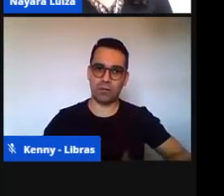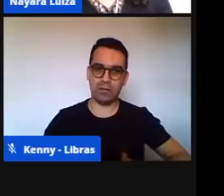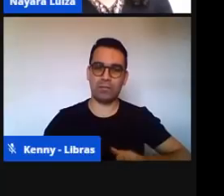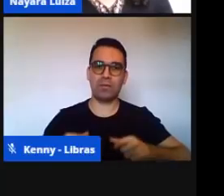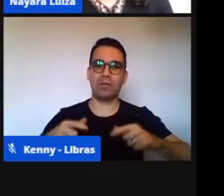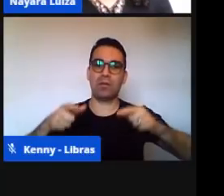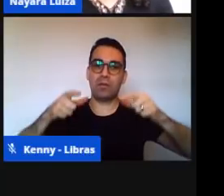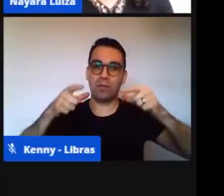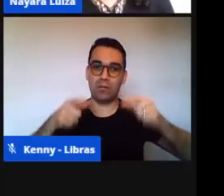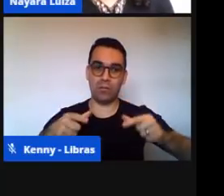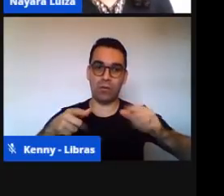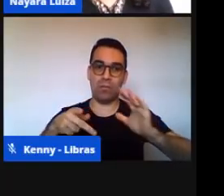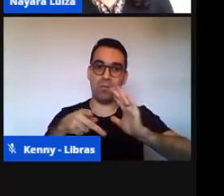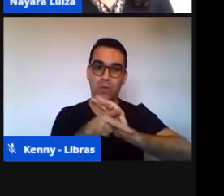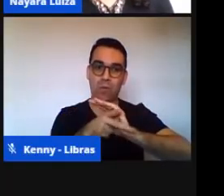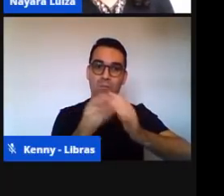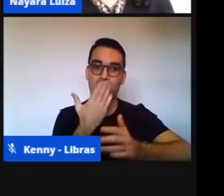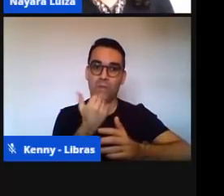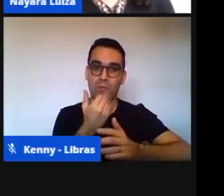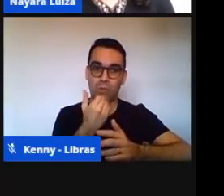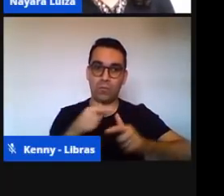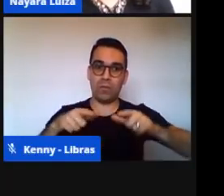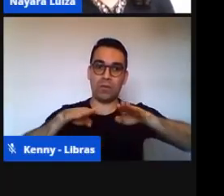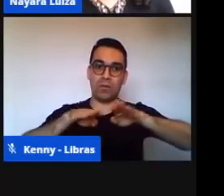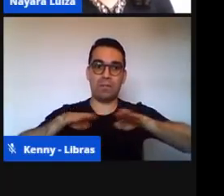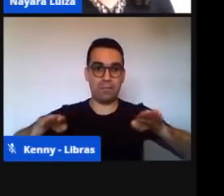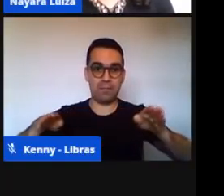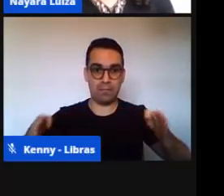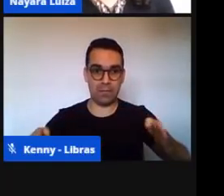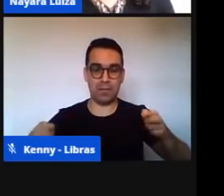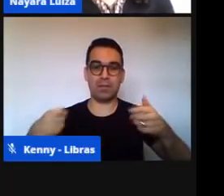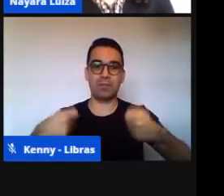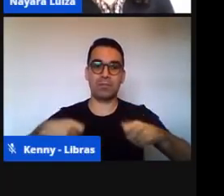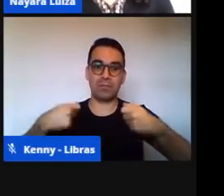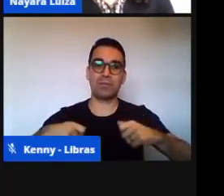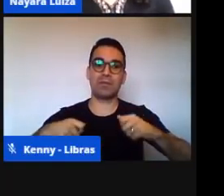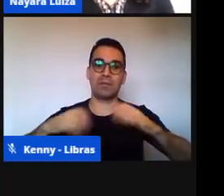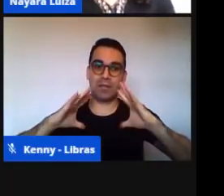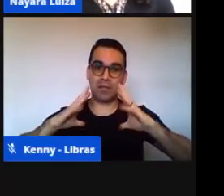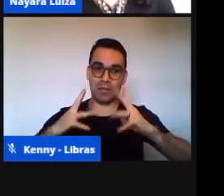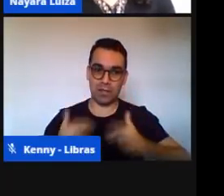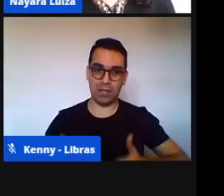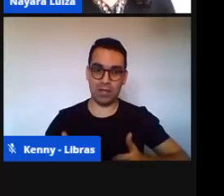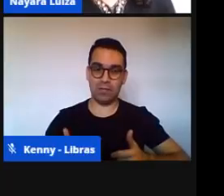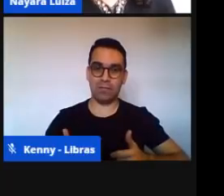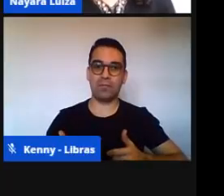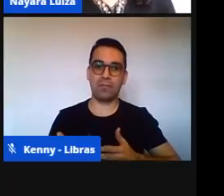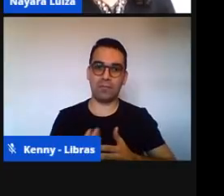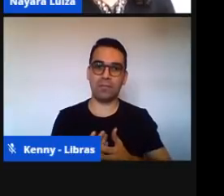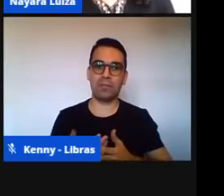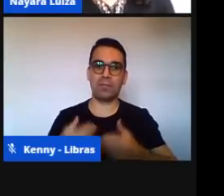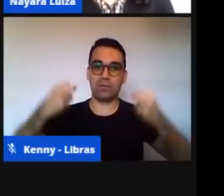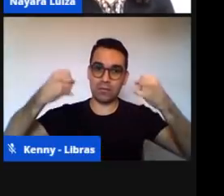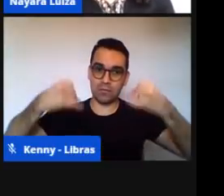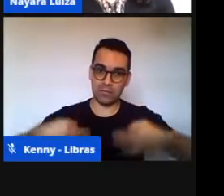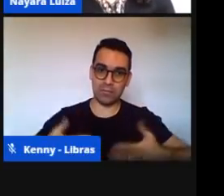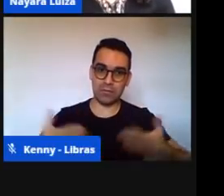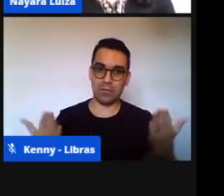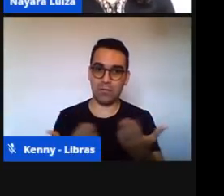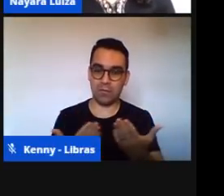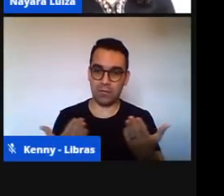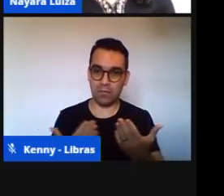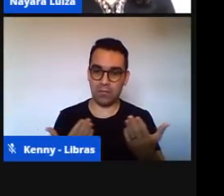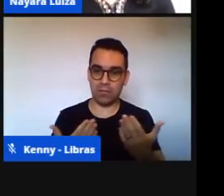higienização pessoal, lavagem das mãos, a gente consegue oferecer a quem vai consumir esse alimento